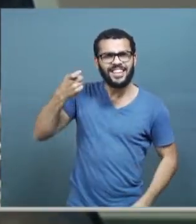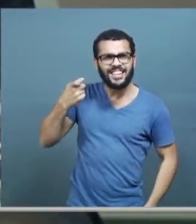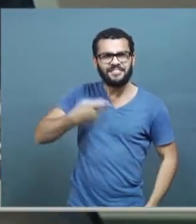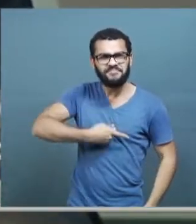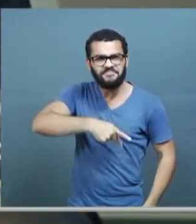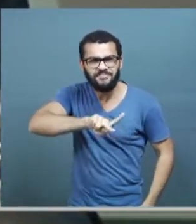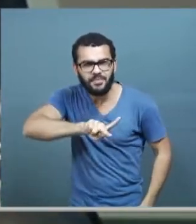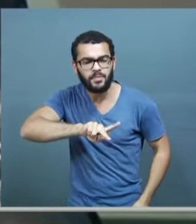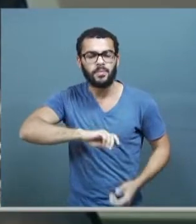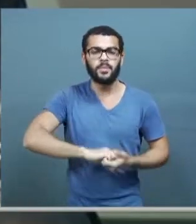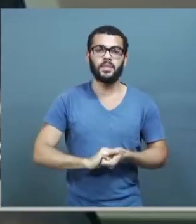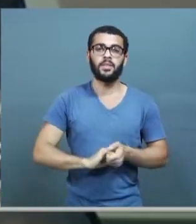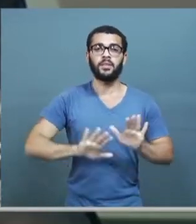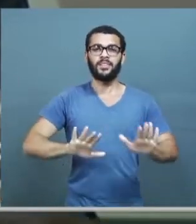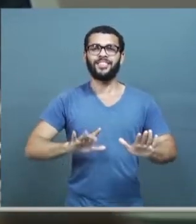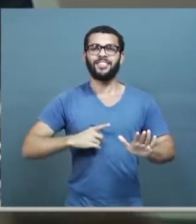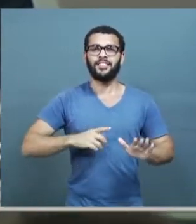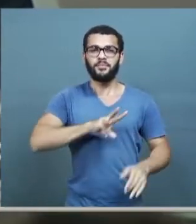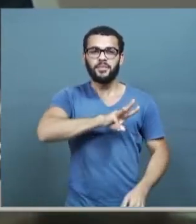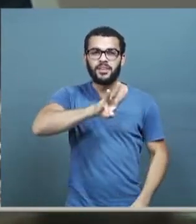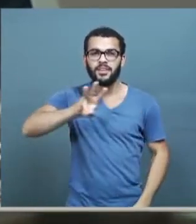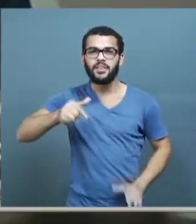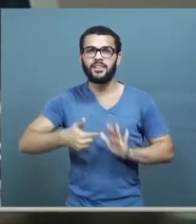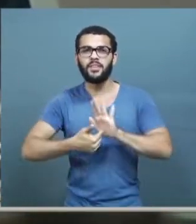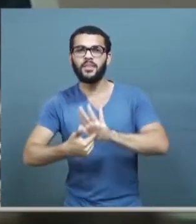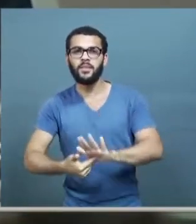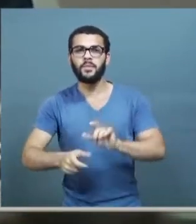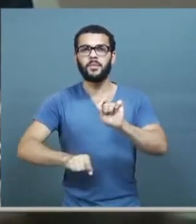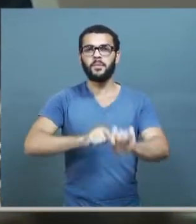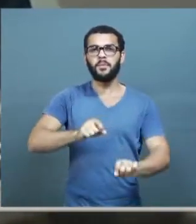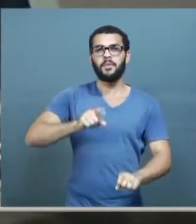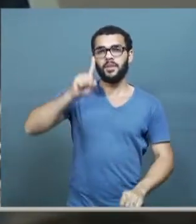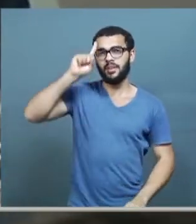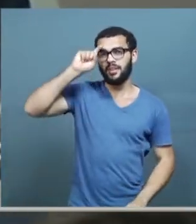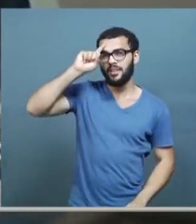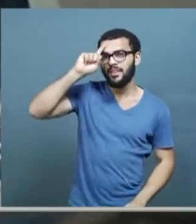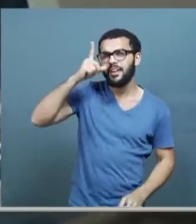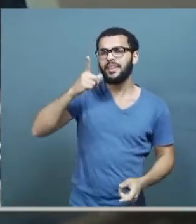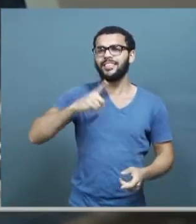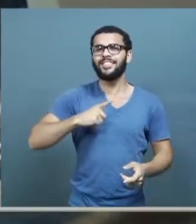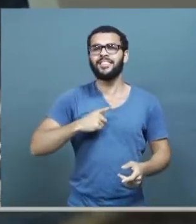da mesma forma, o site divulga: o